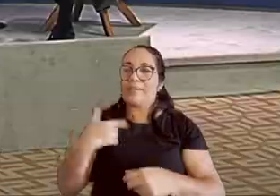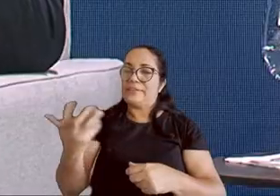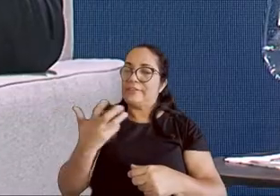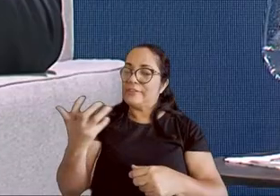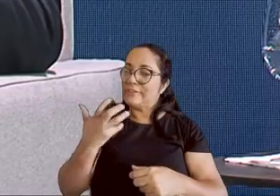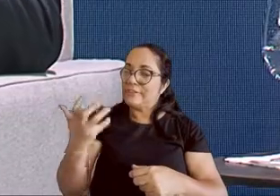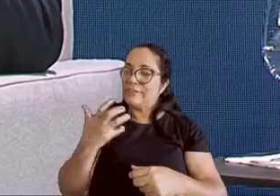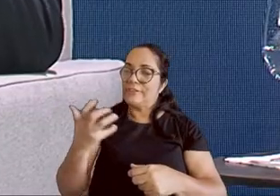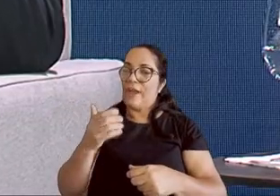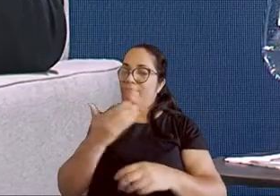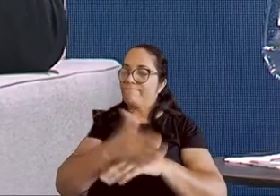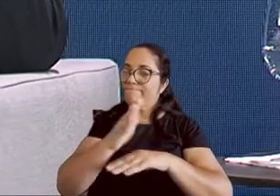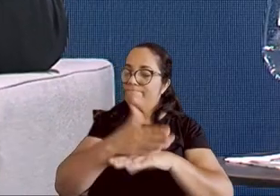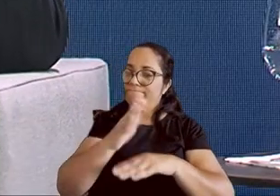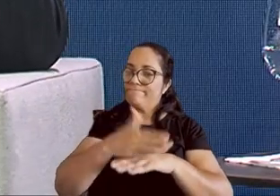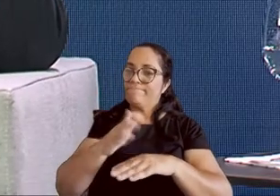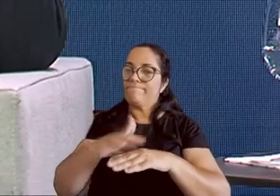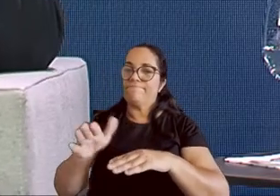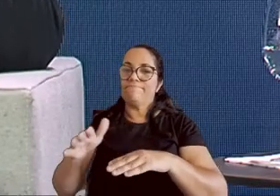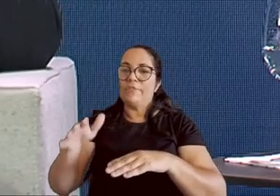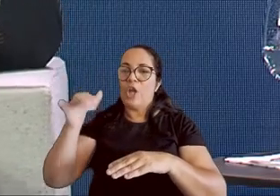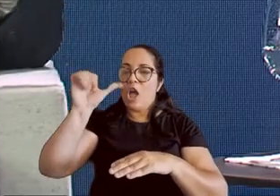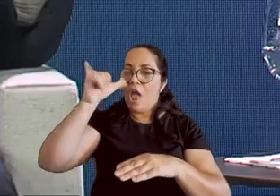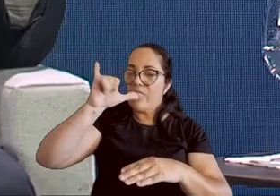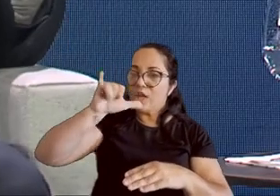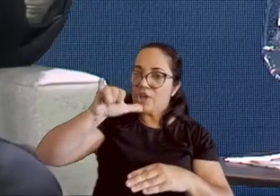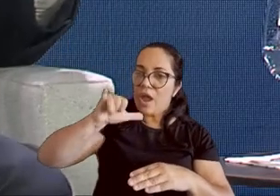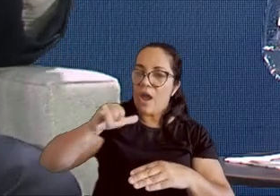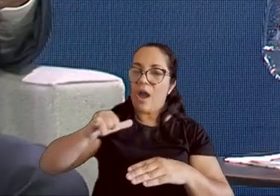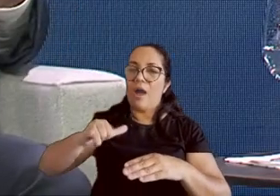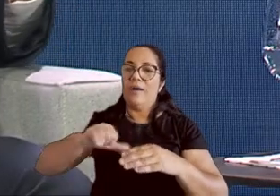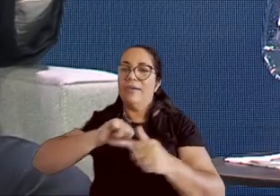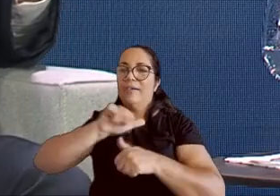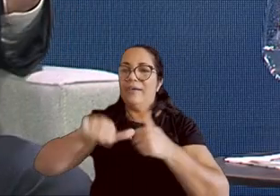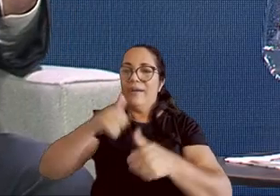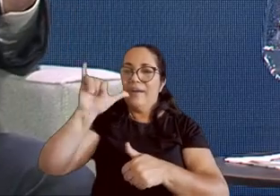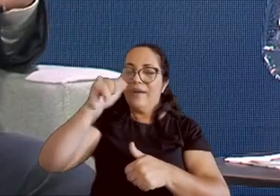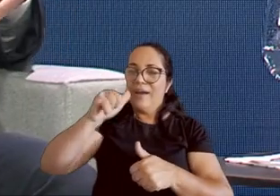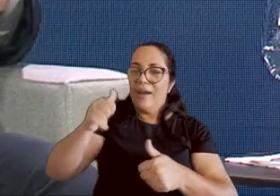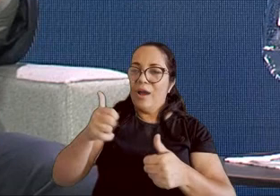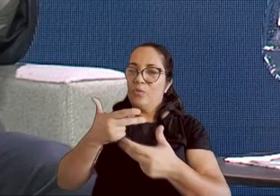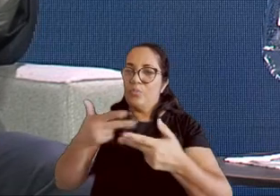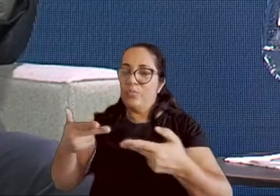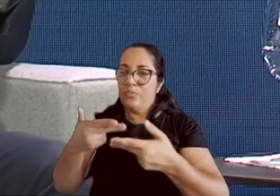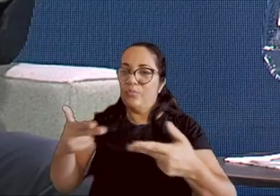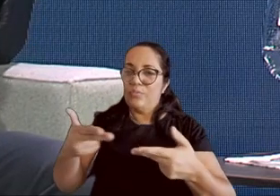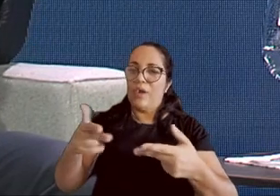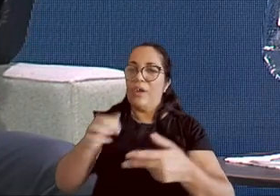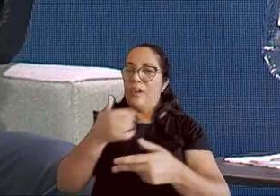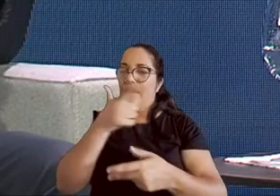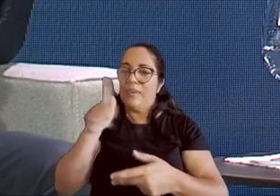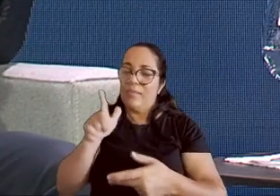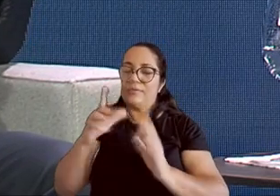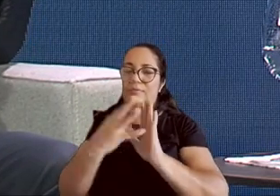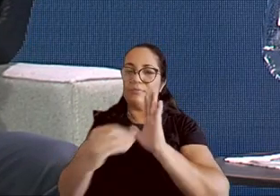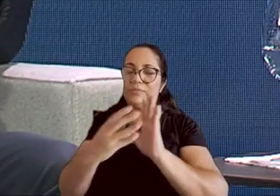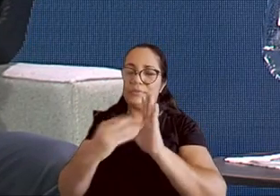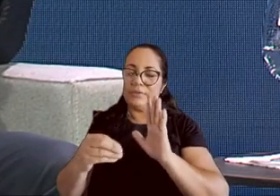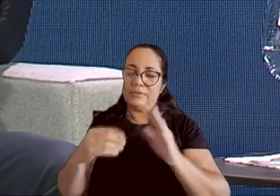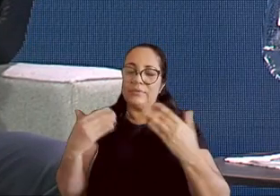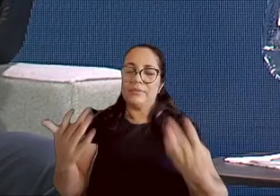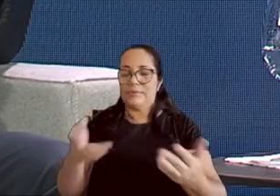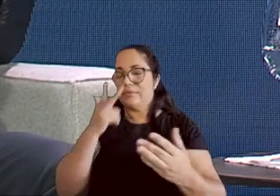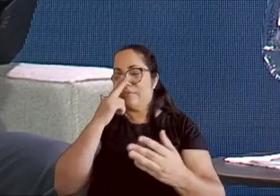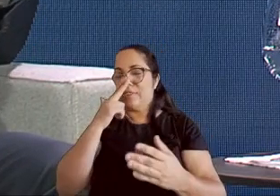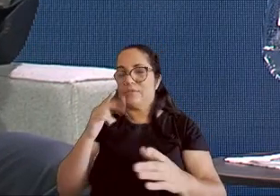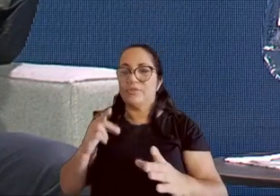energia renovável e muitas vezes acaba esbarrando um pouco nessa questão fiscal né então acho que o investidor lá